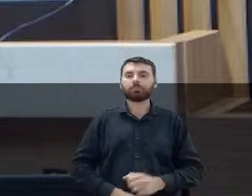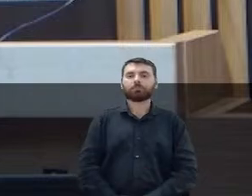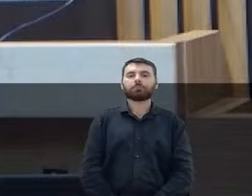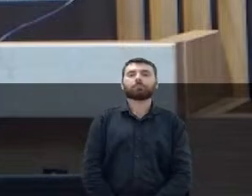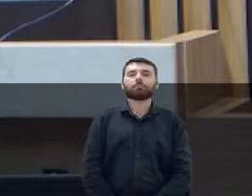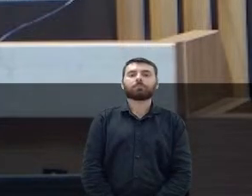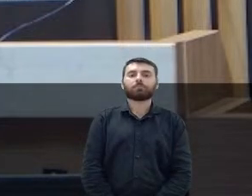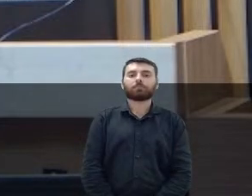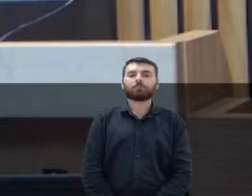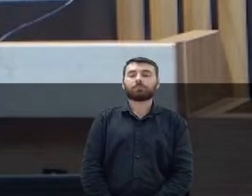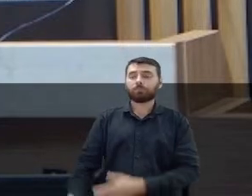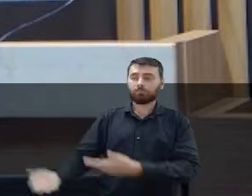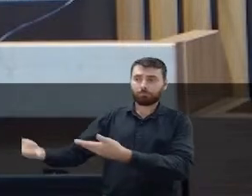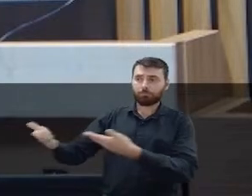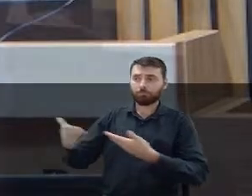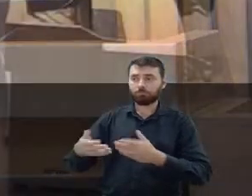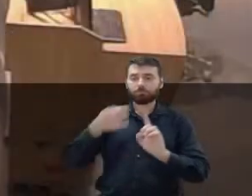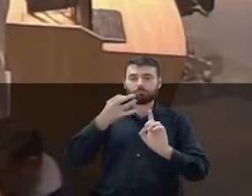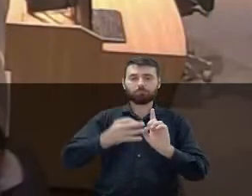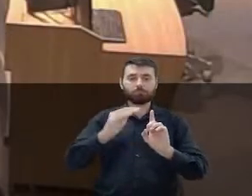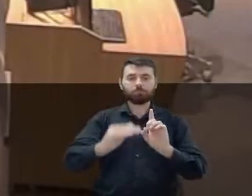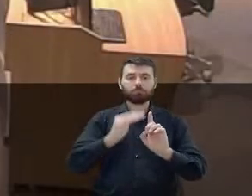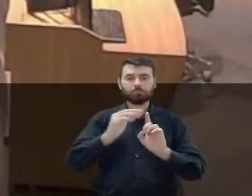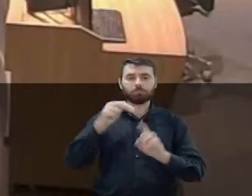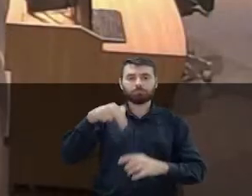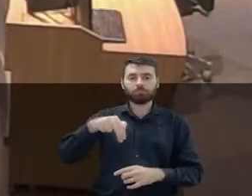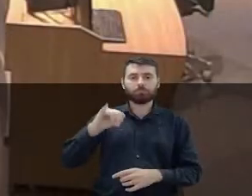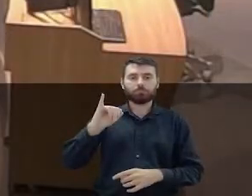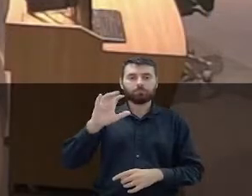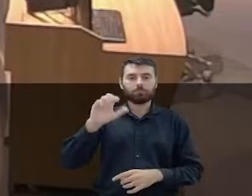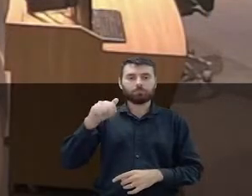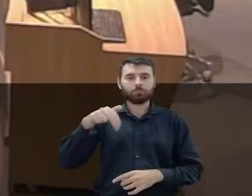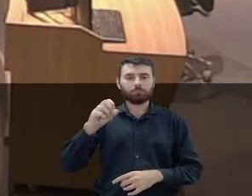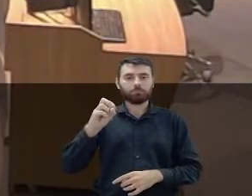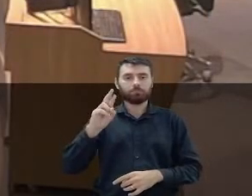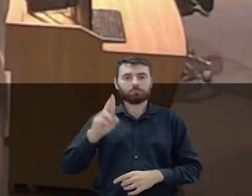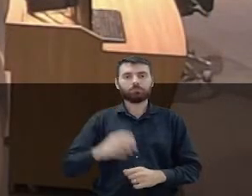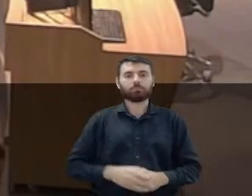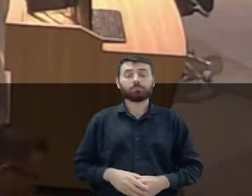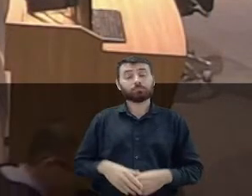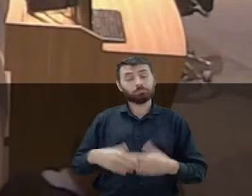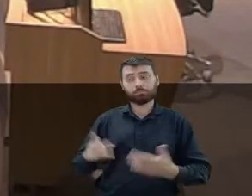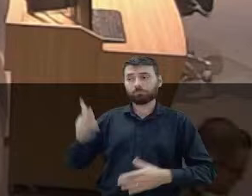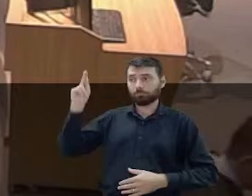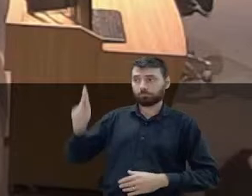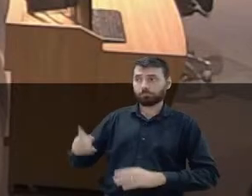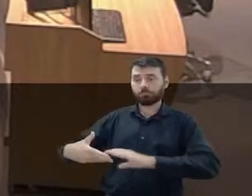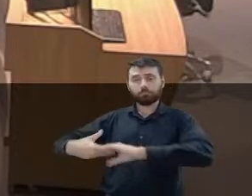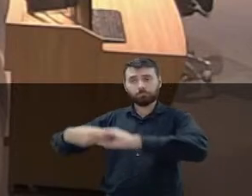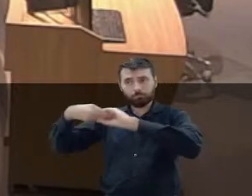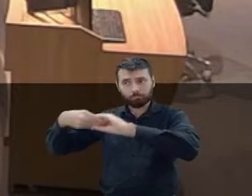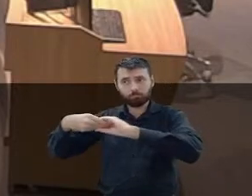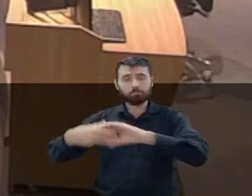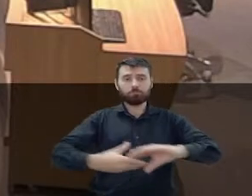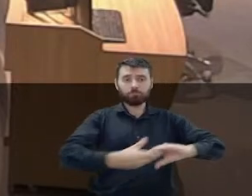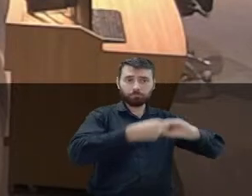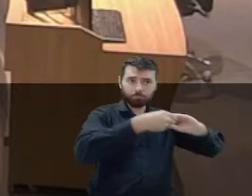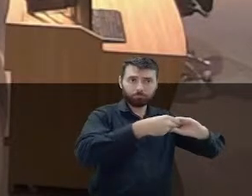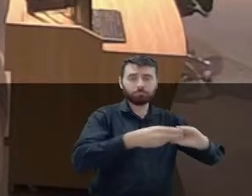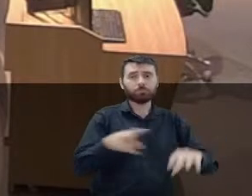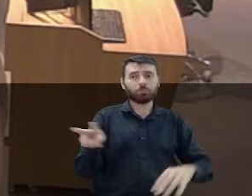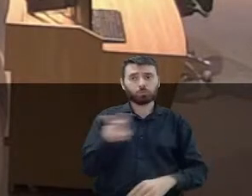É com a palavra o desembargador Nicanor. Pois não, senhor presidente, eu cumprimento ambos os advogados, doutor